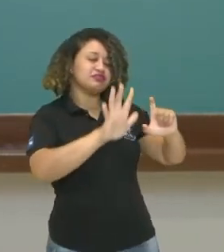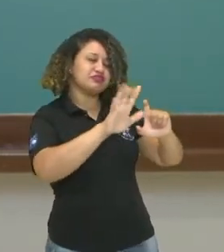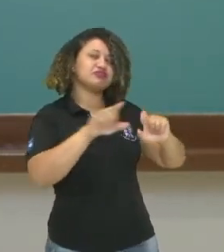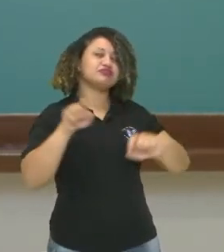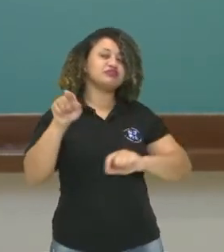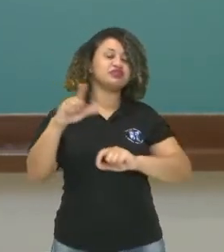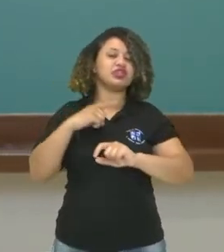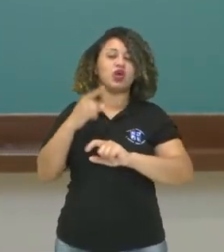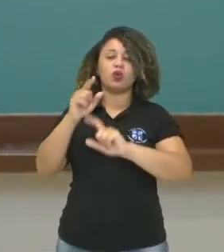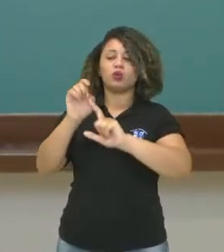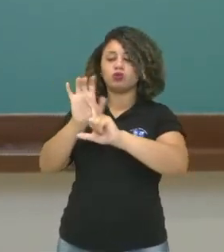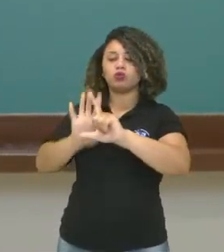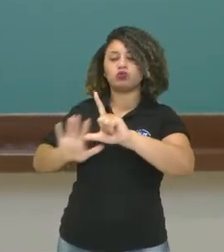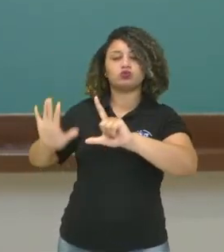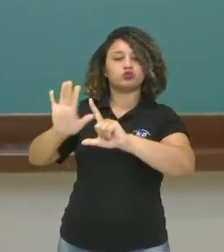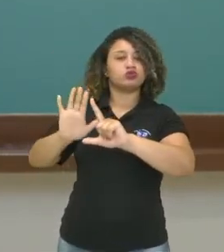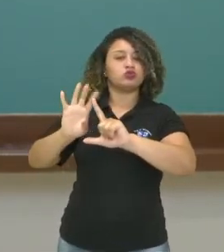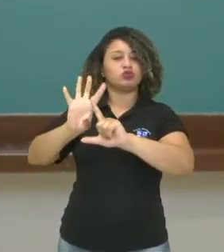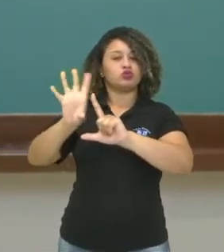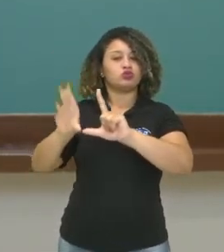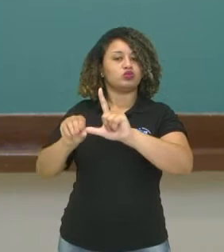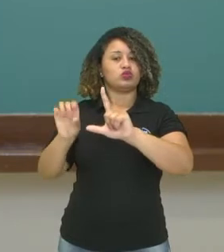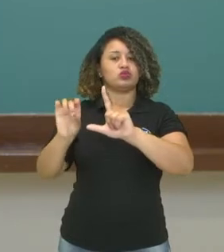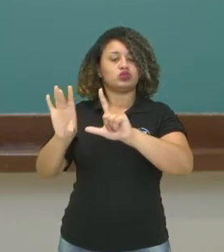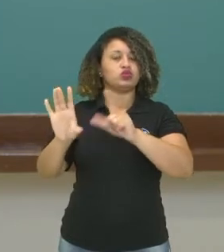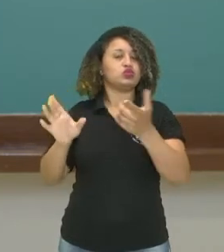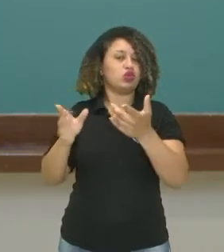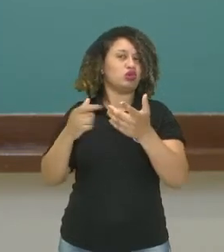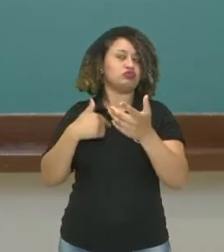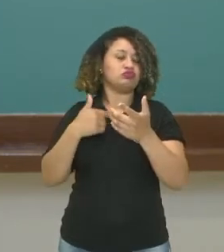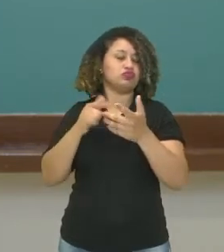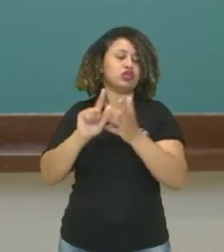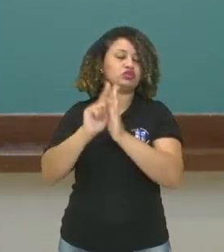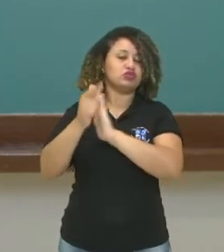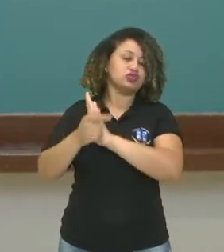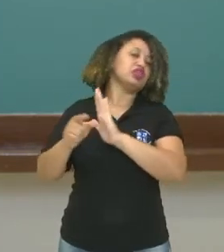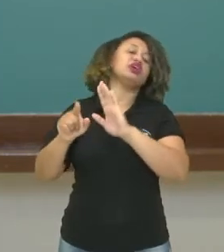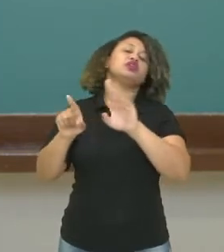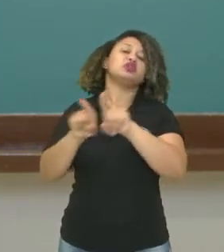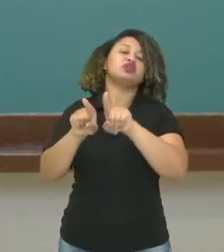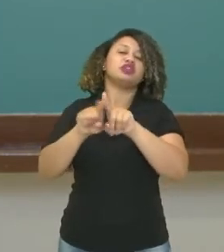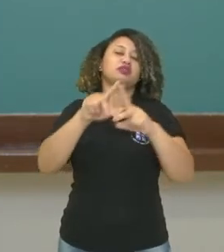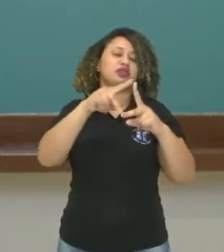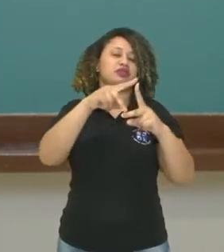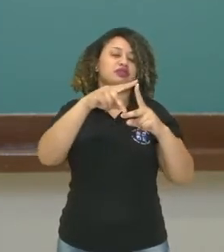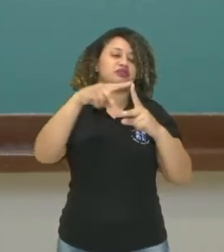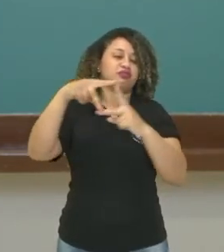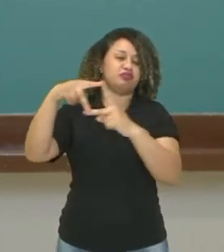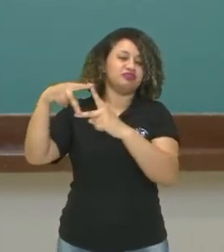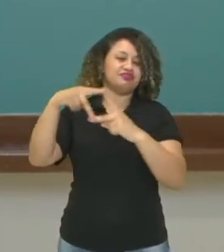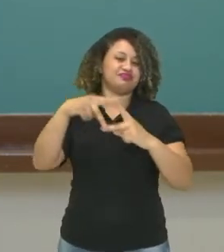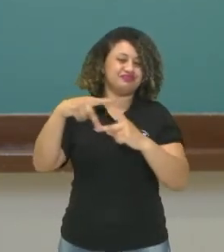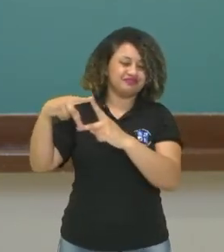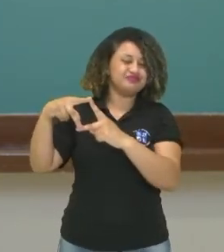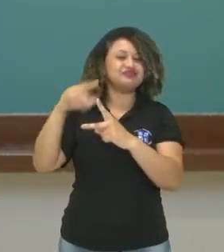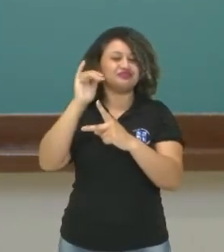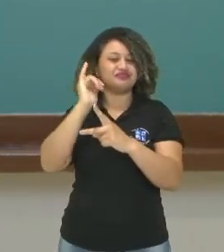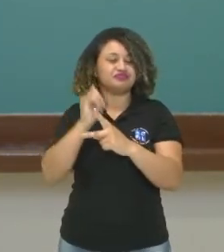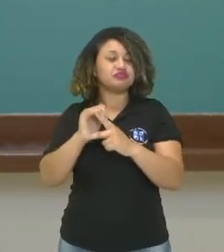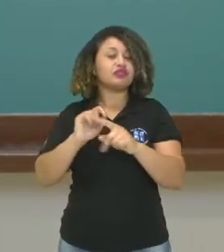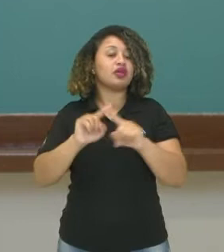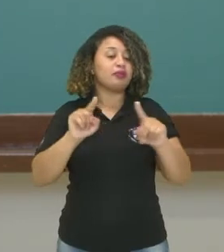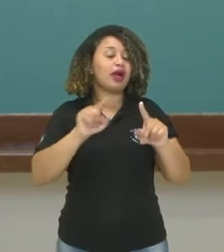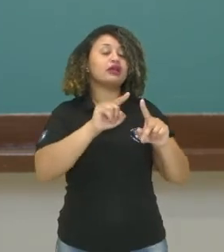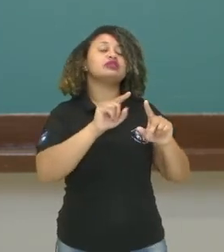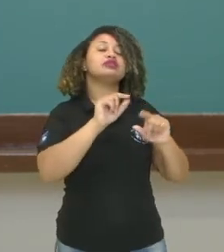um quadro, isso mesmo, um subgênero da história em quadrinho, mas o cartoon ele fala de temas amplos